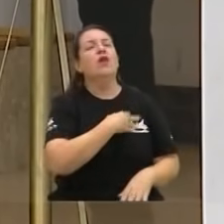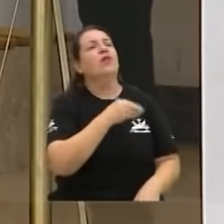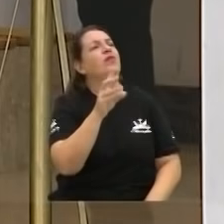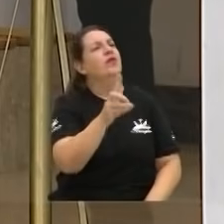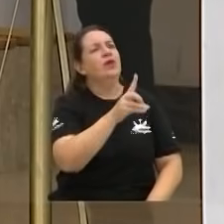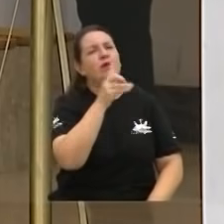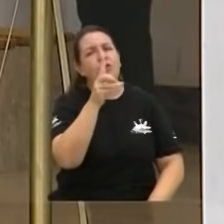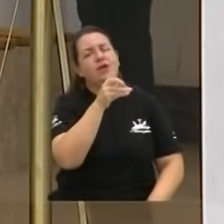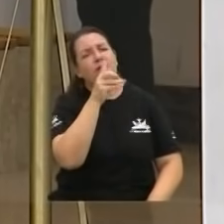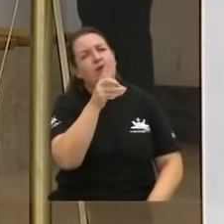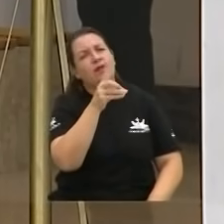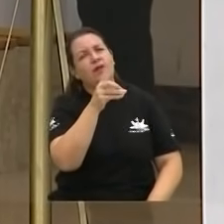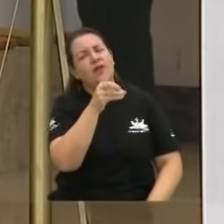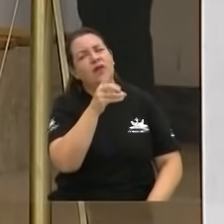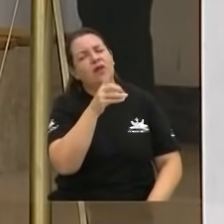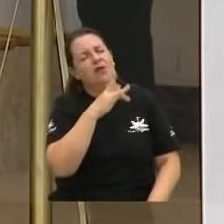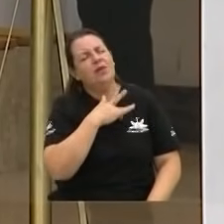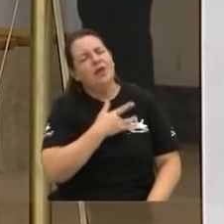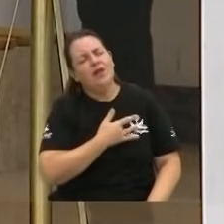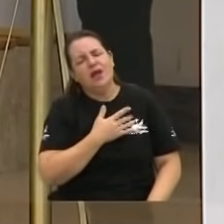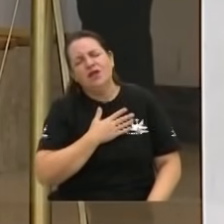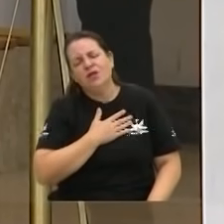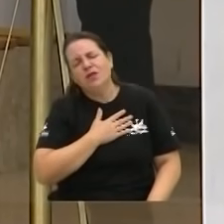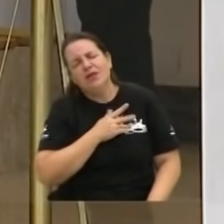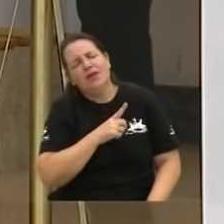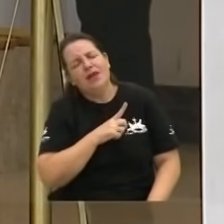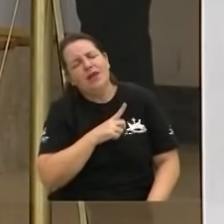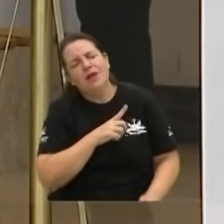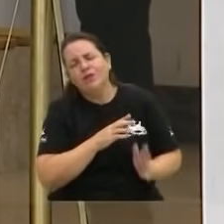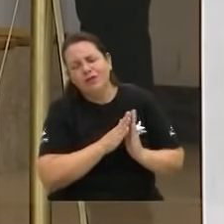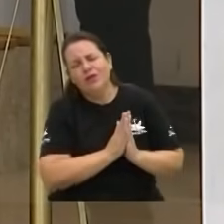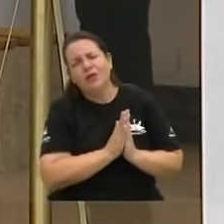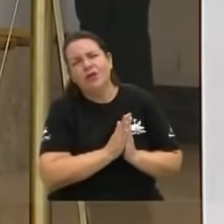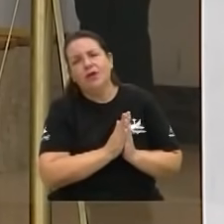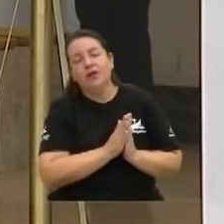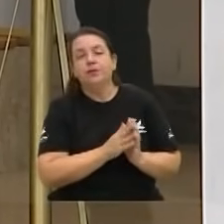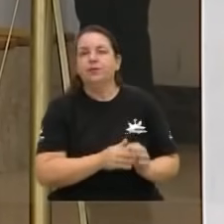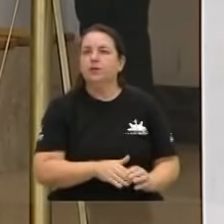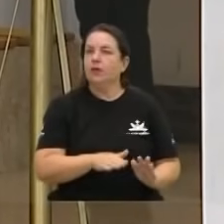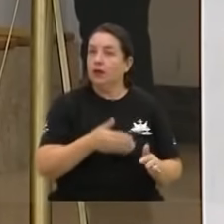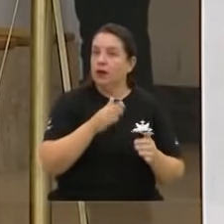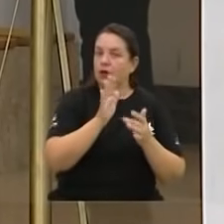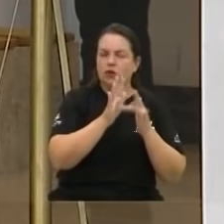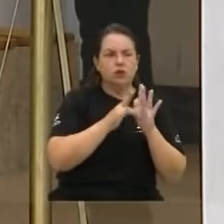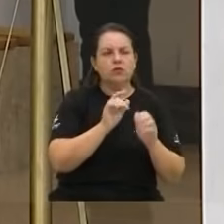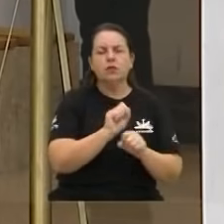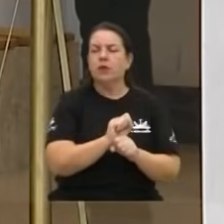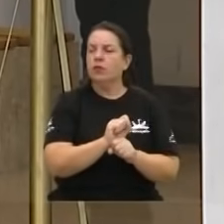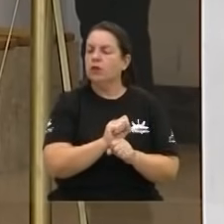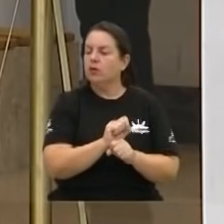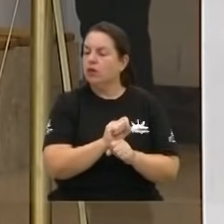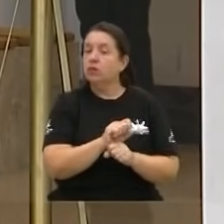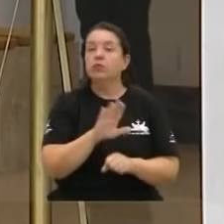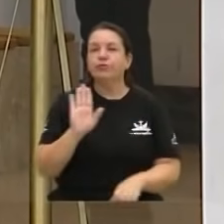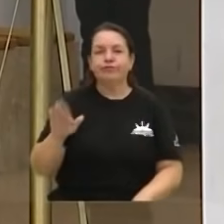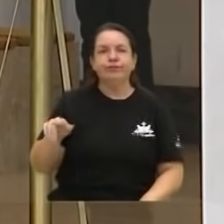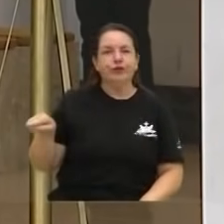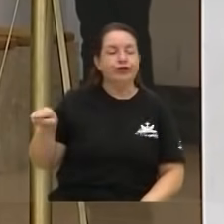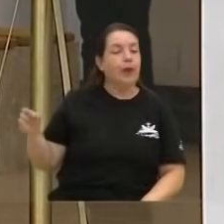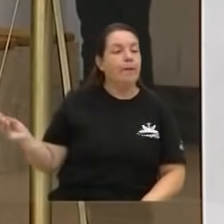Davi, tende piedade de mim. Então Jesus parou e disse: